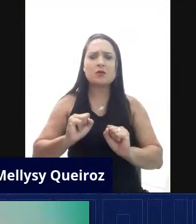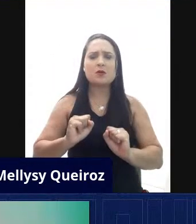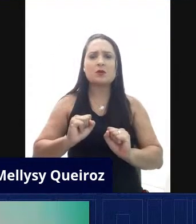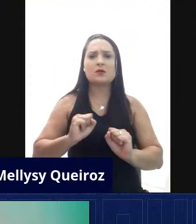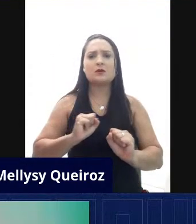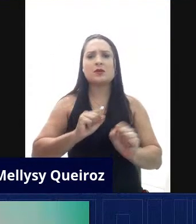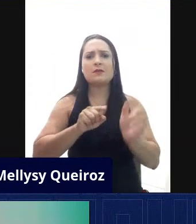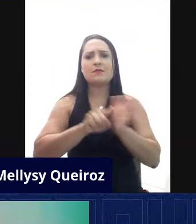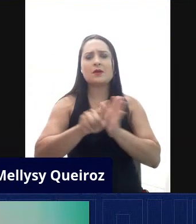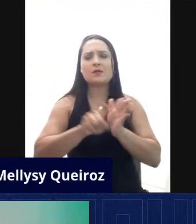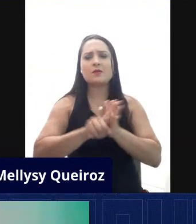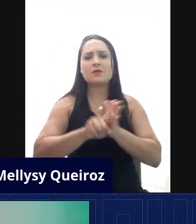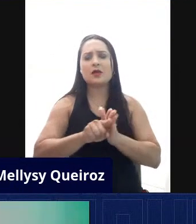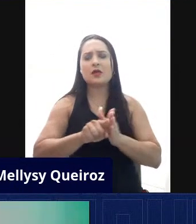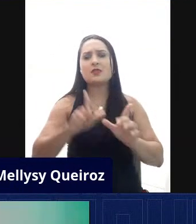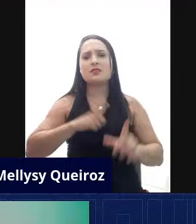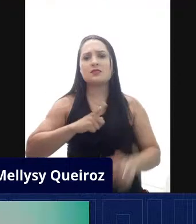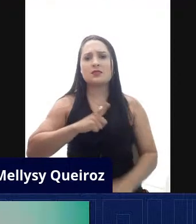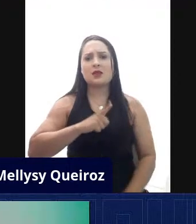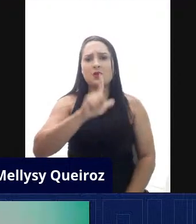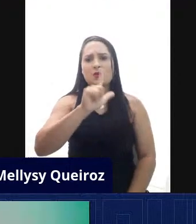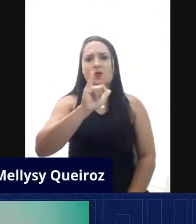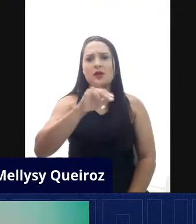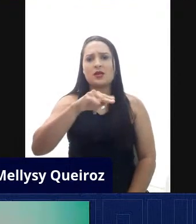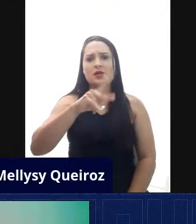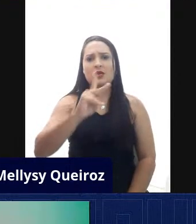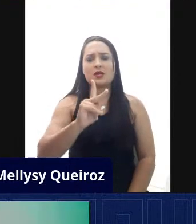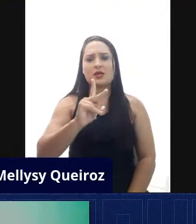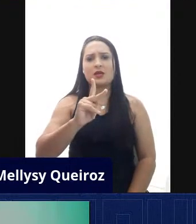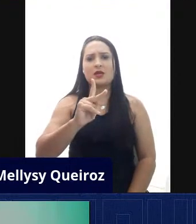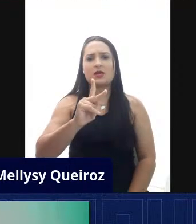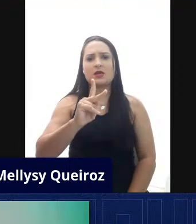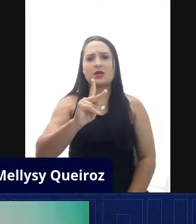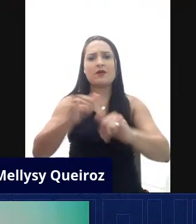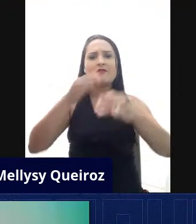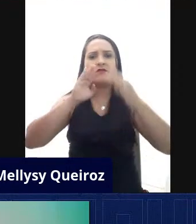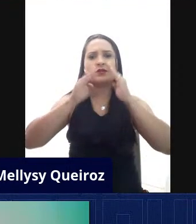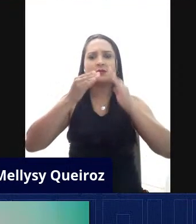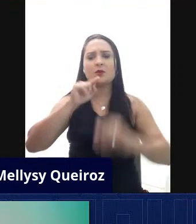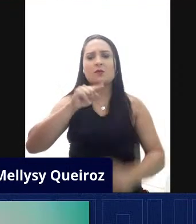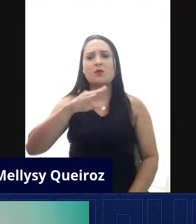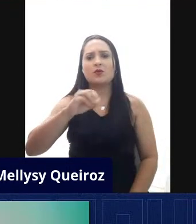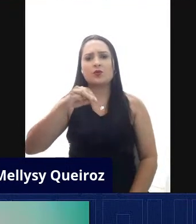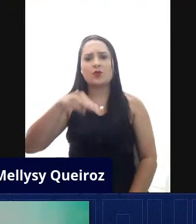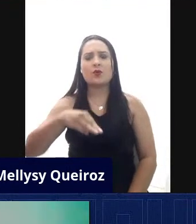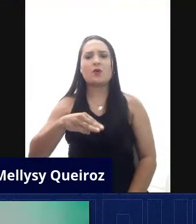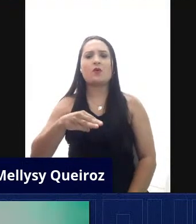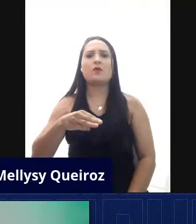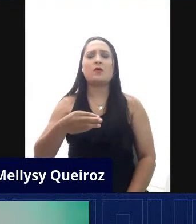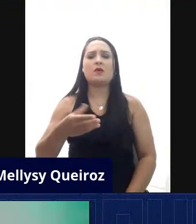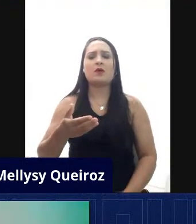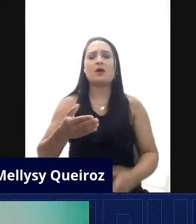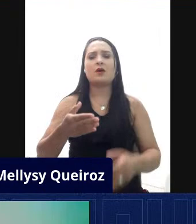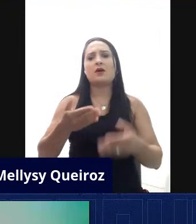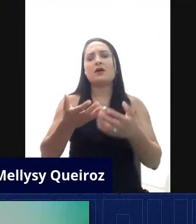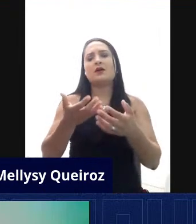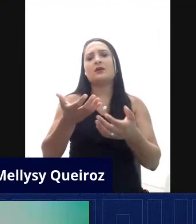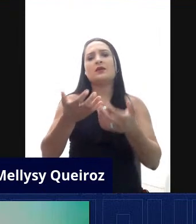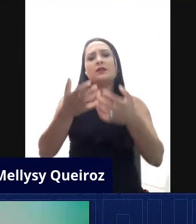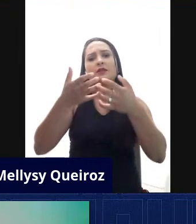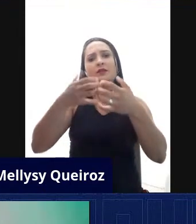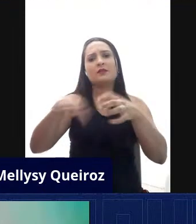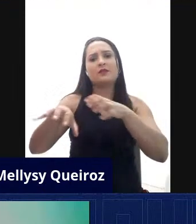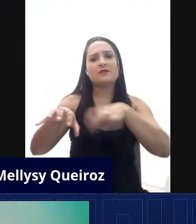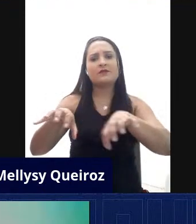né, no nosso vídeo, está passando o link da campanha no Facebook, é facebook.com/ pela divisão do trabalho, justa do